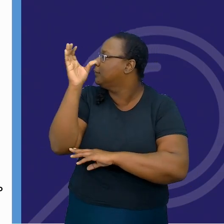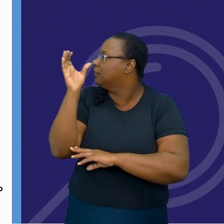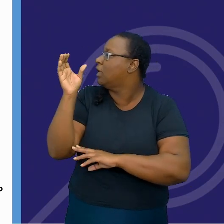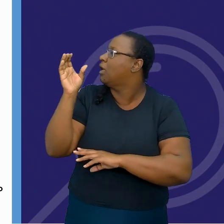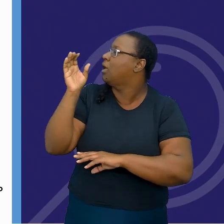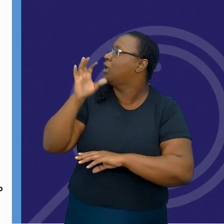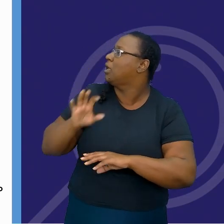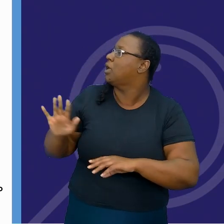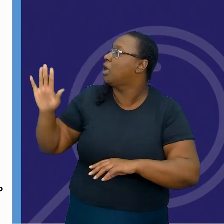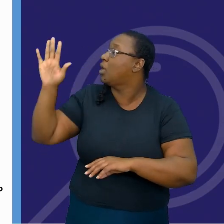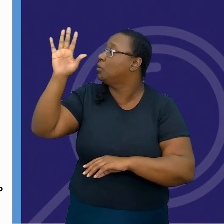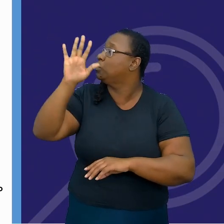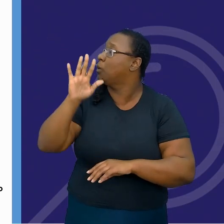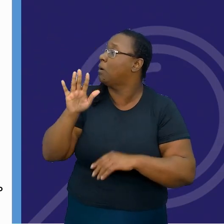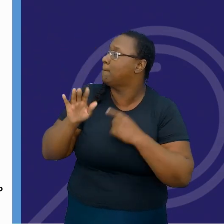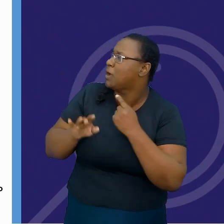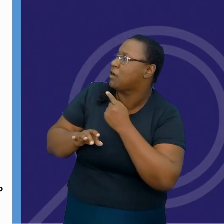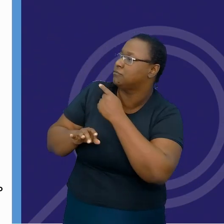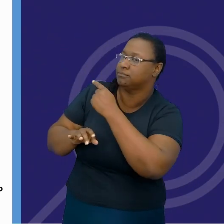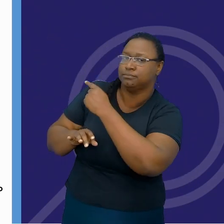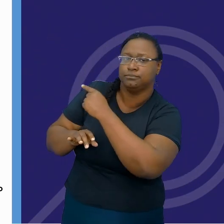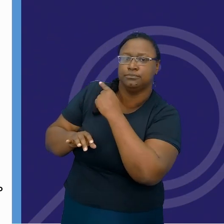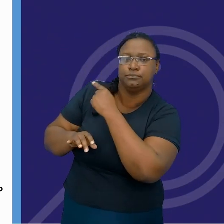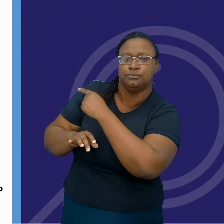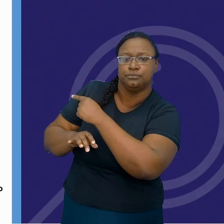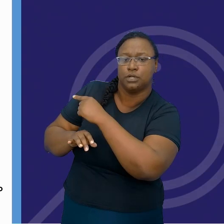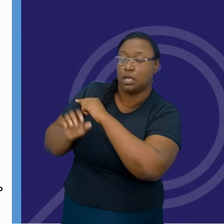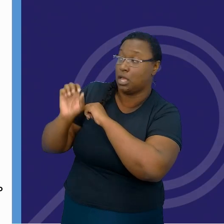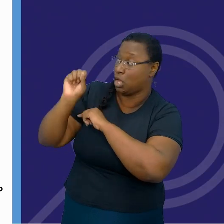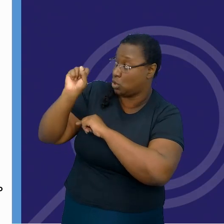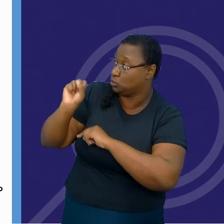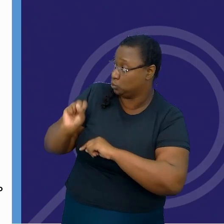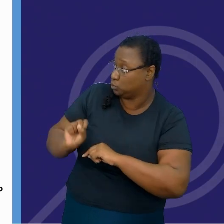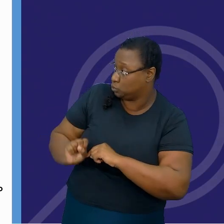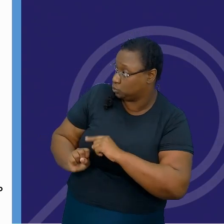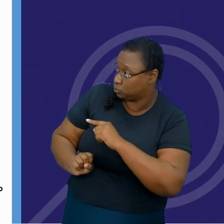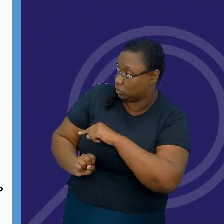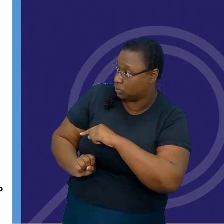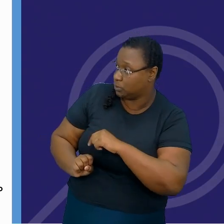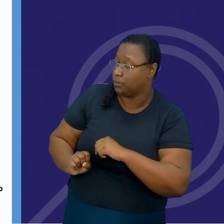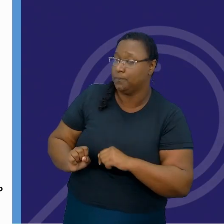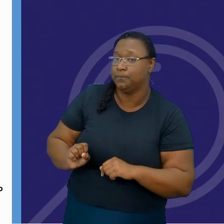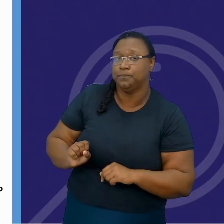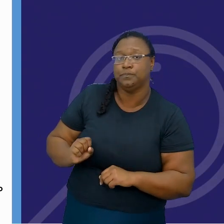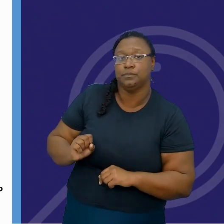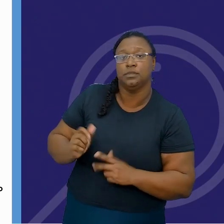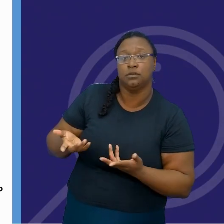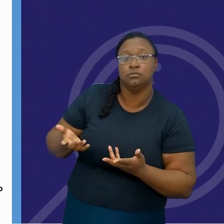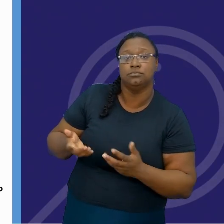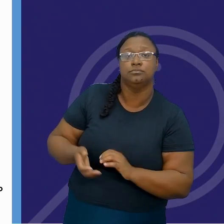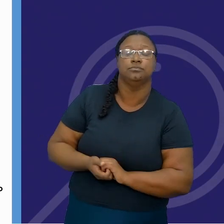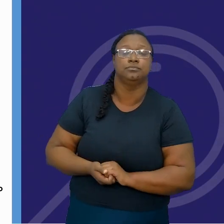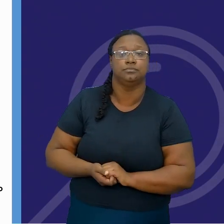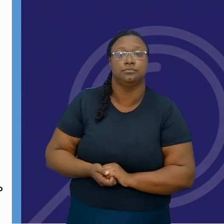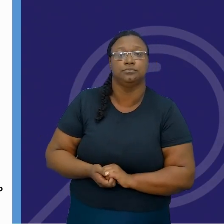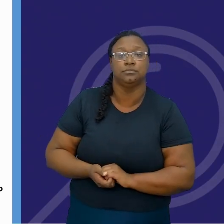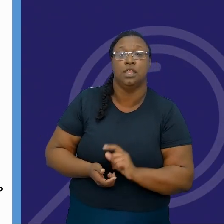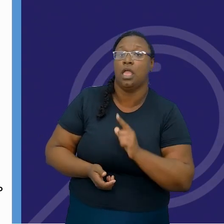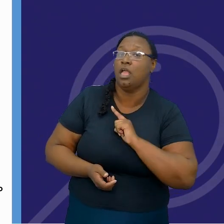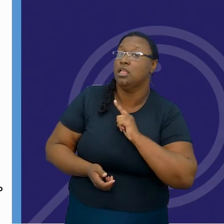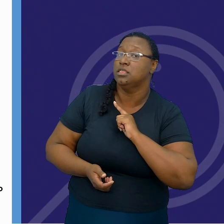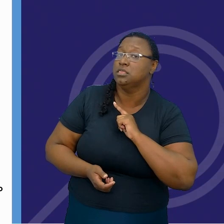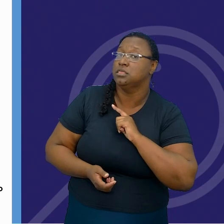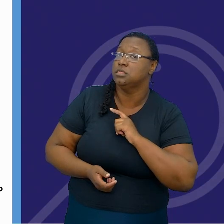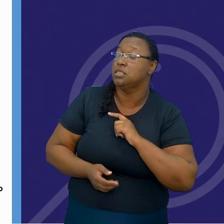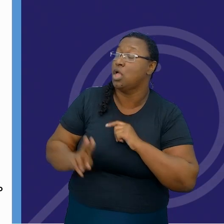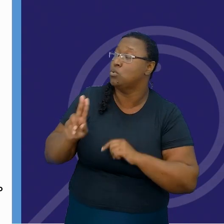a Rússia, e no hemisfério sul, a Austrália, né, elas possuem um consumo bem